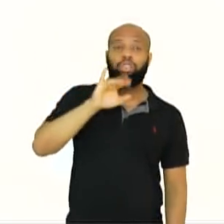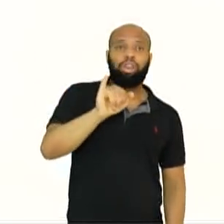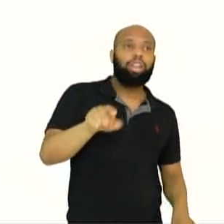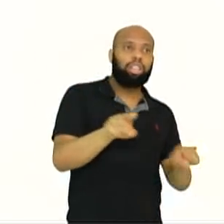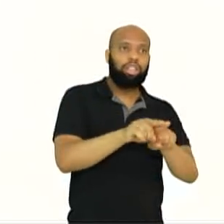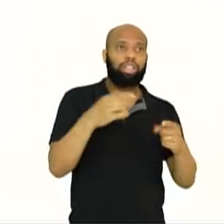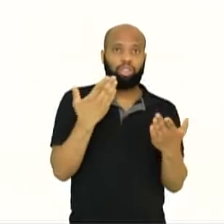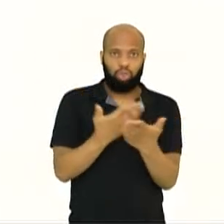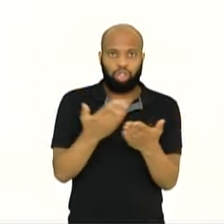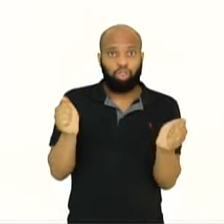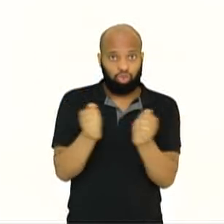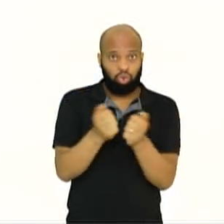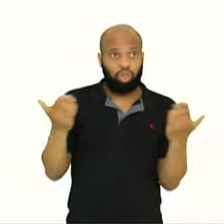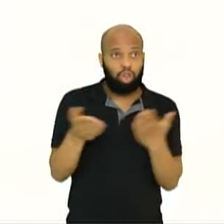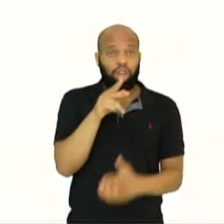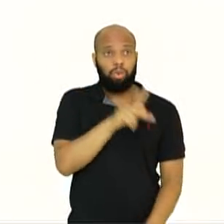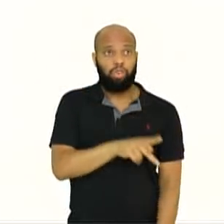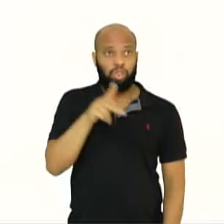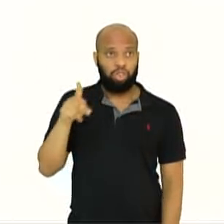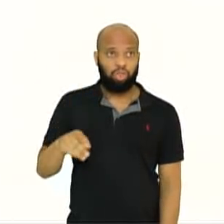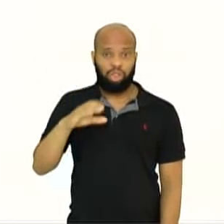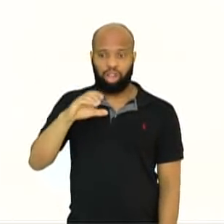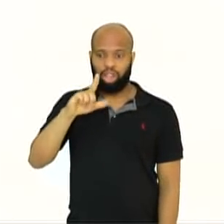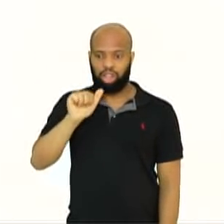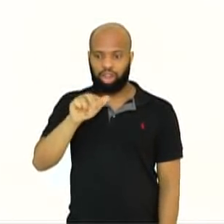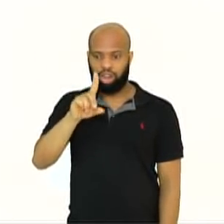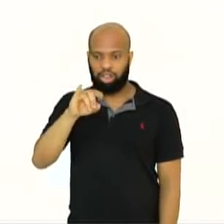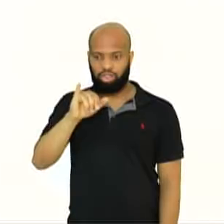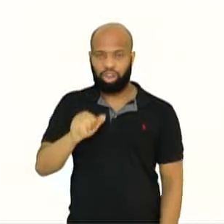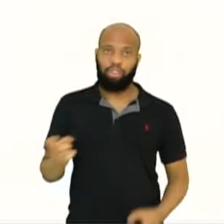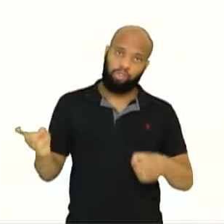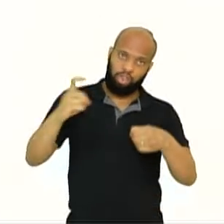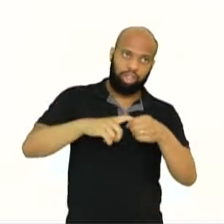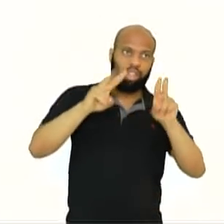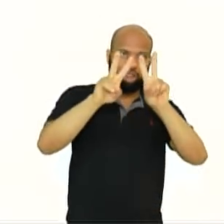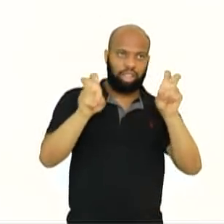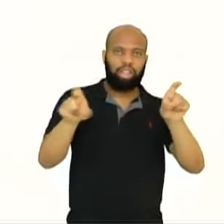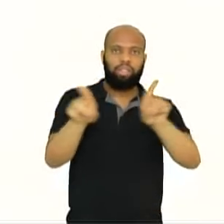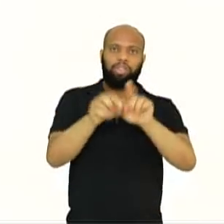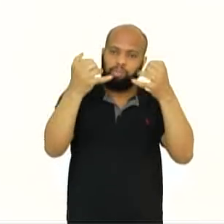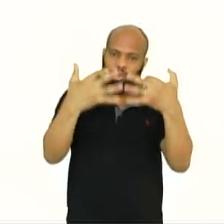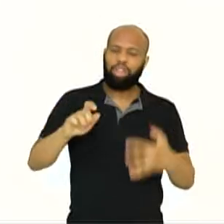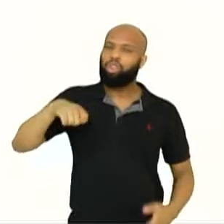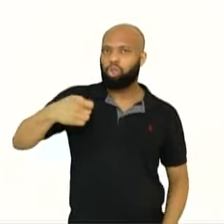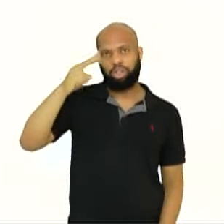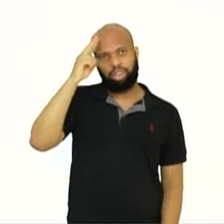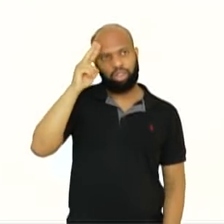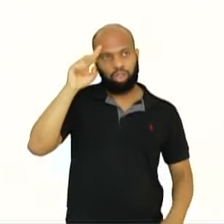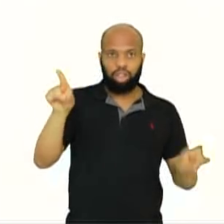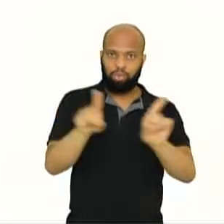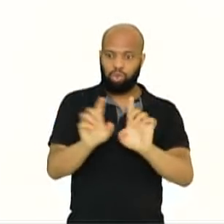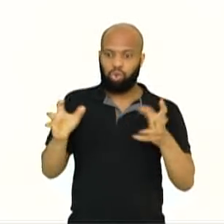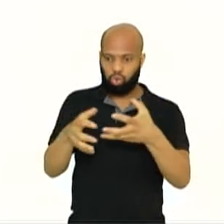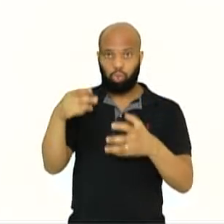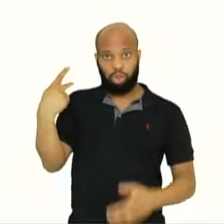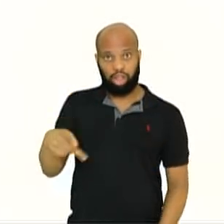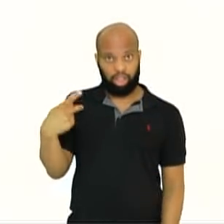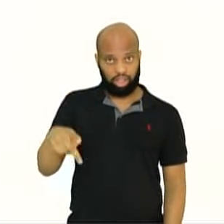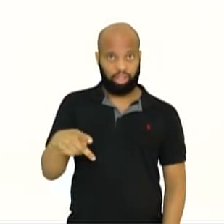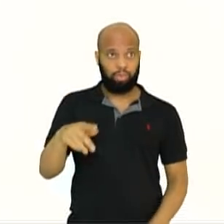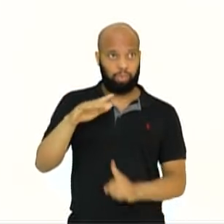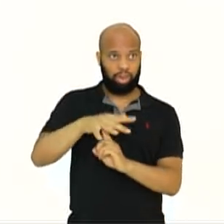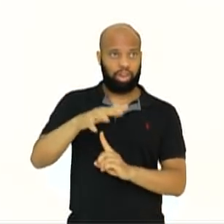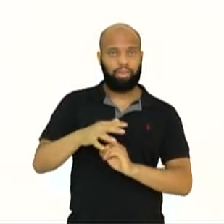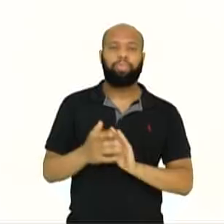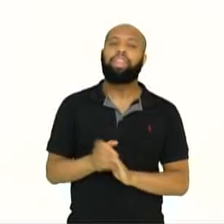com a participação da professora Cláudia, arqueóloga, retomar esse tema e agora nós comentarmos um pouquinho mais da história dos chetás aqui no Paraná. E